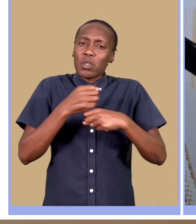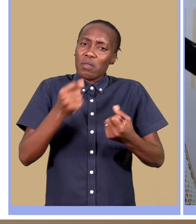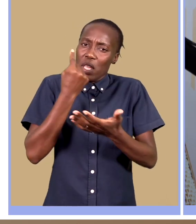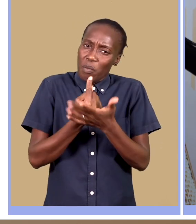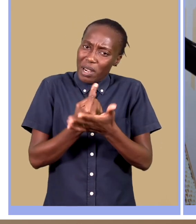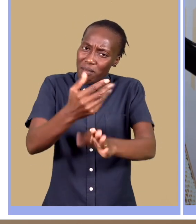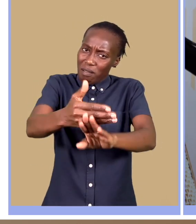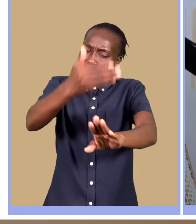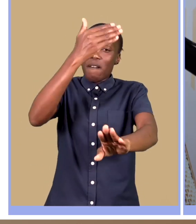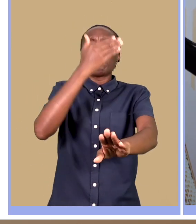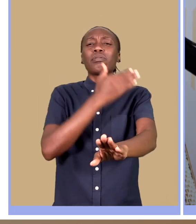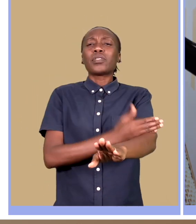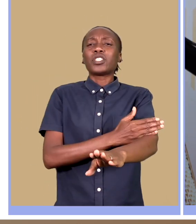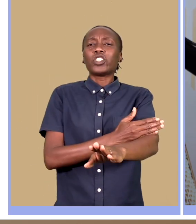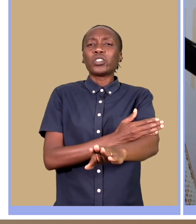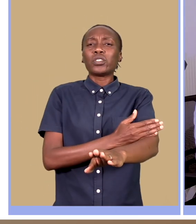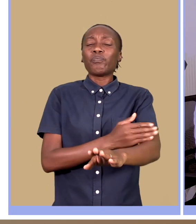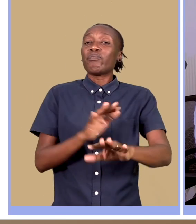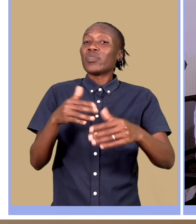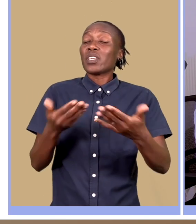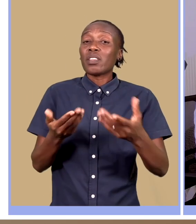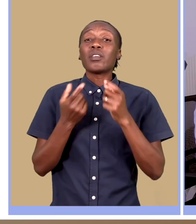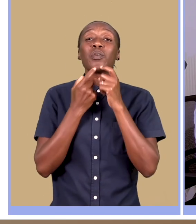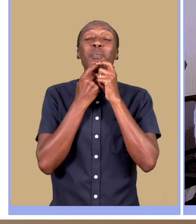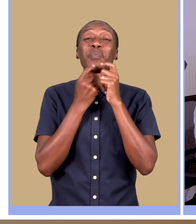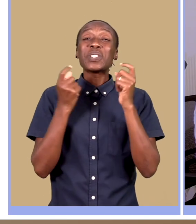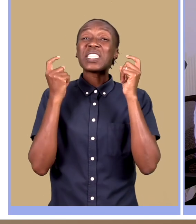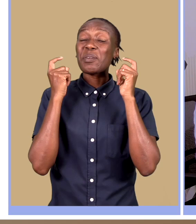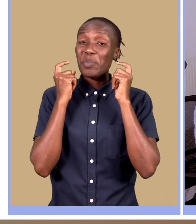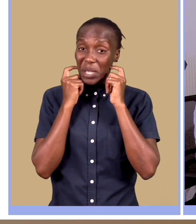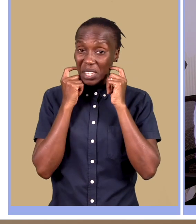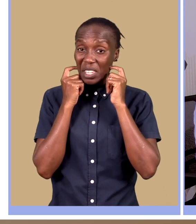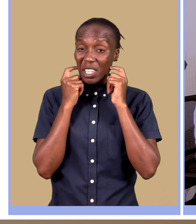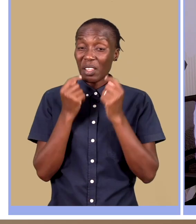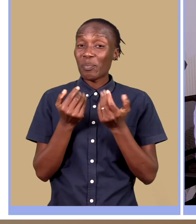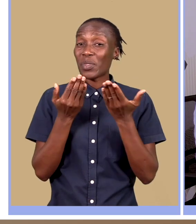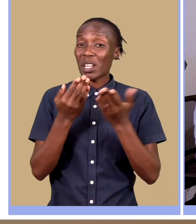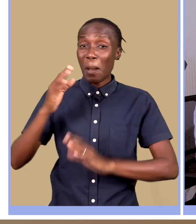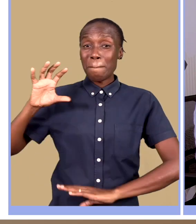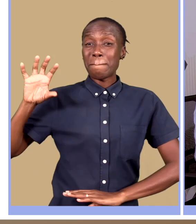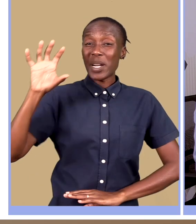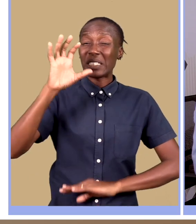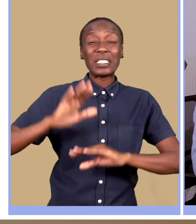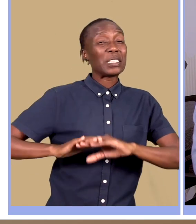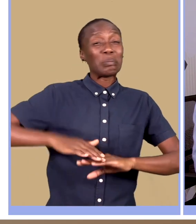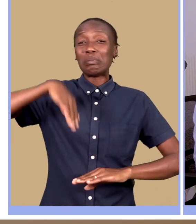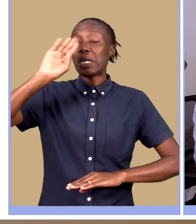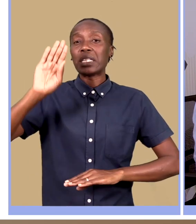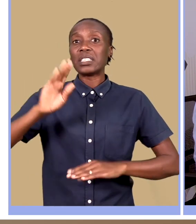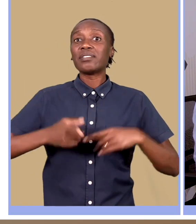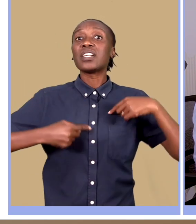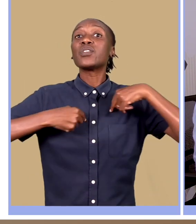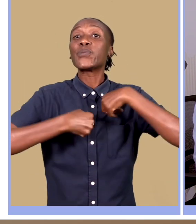eventos extremos, porque eles vão se repetir. Infelizmente, Moçambique está nessa posição muito